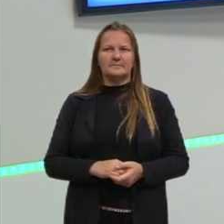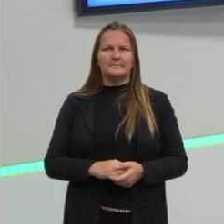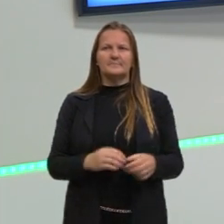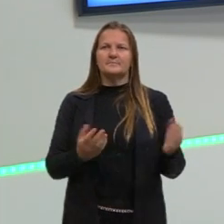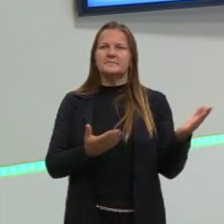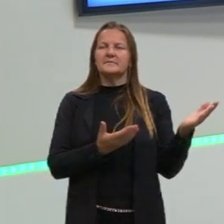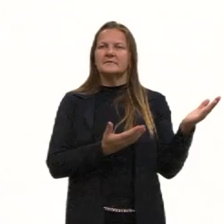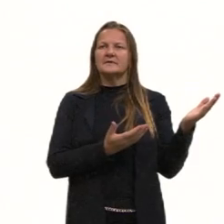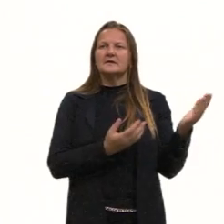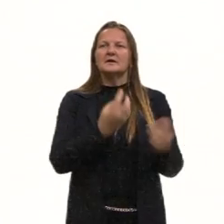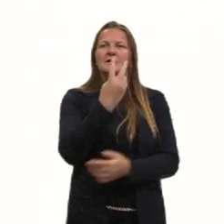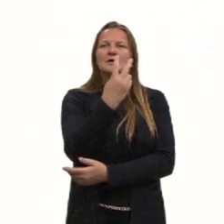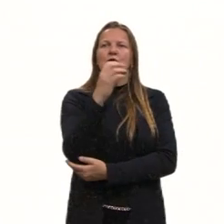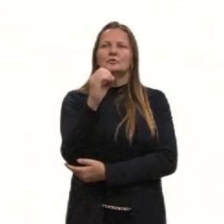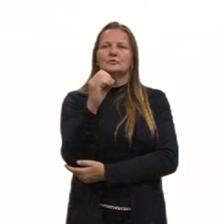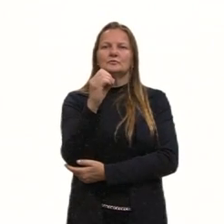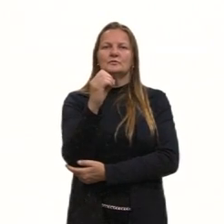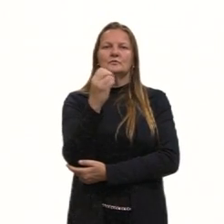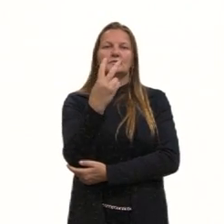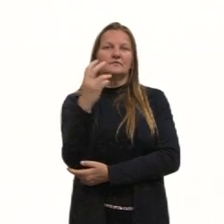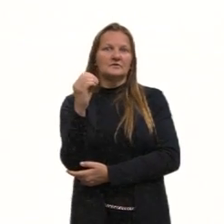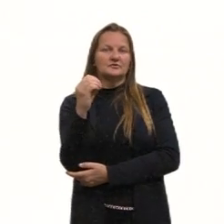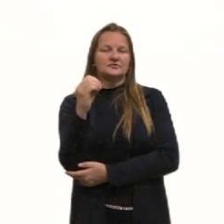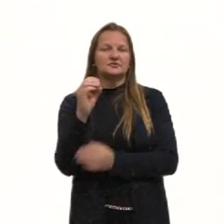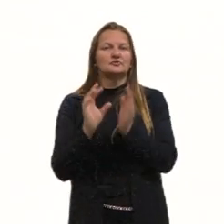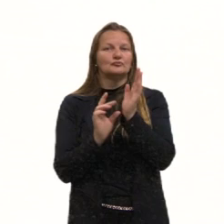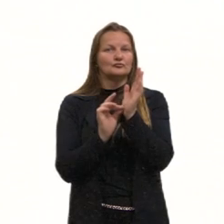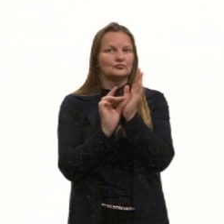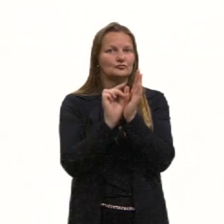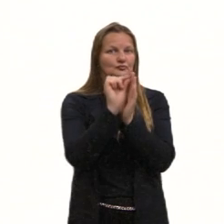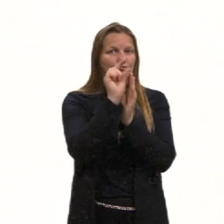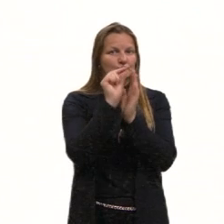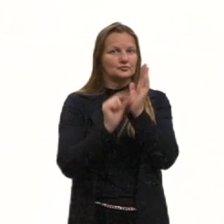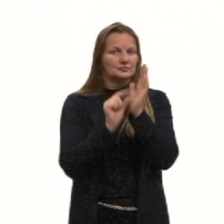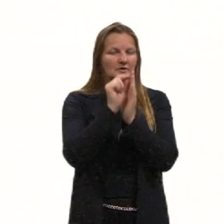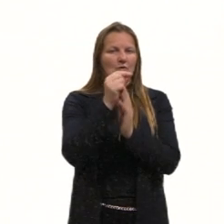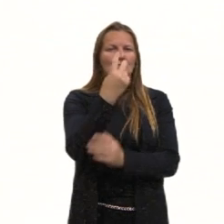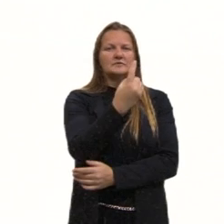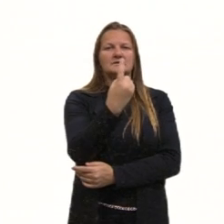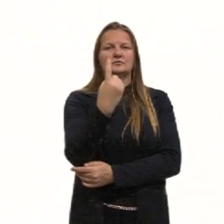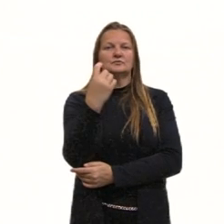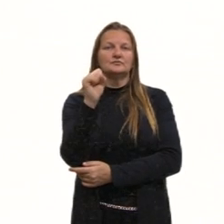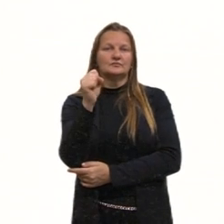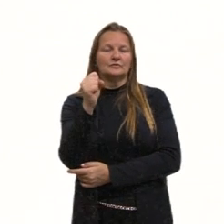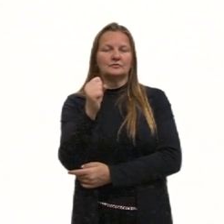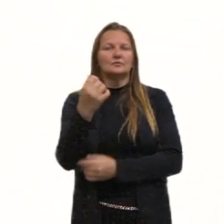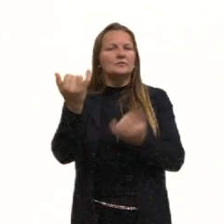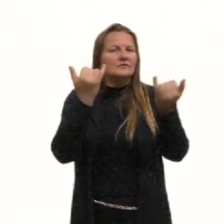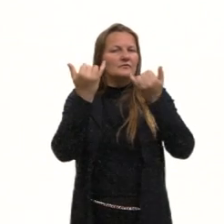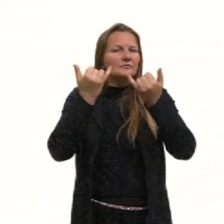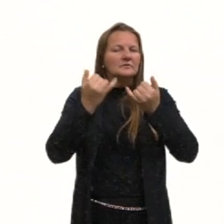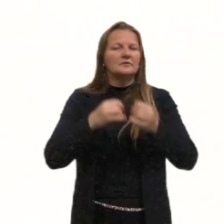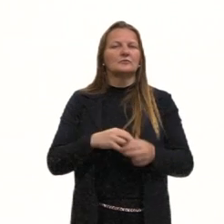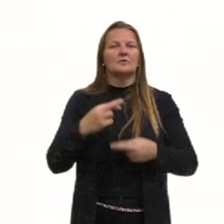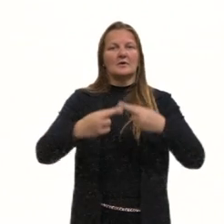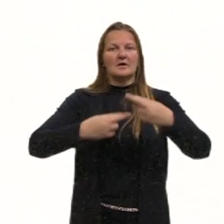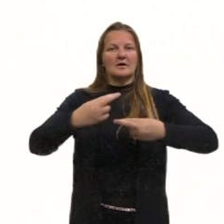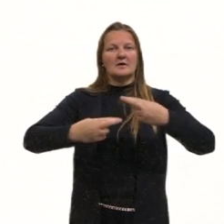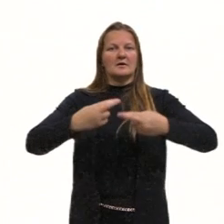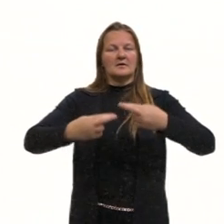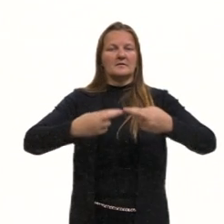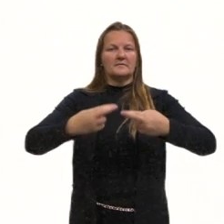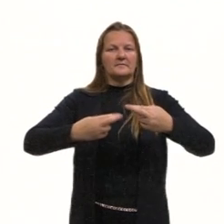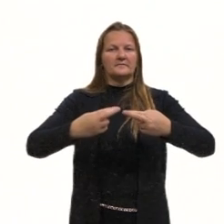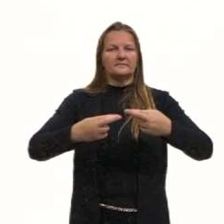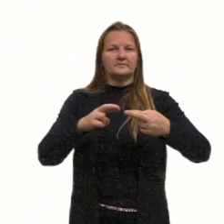no ENEM de 2020 o Enem digital a questão 118 trouxe a seguinte reação tá seguinte